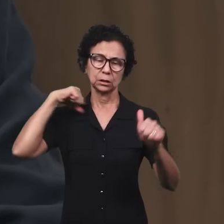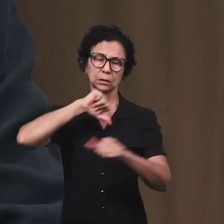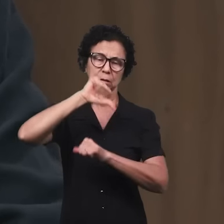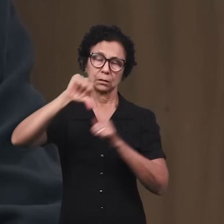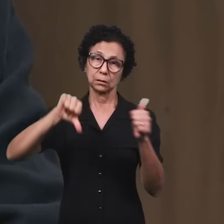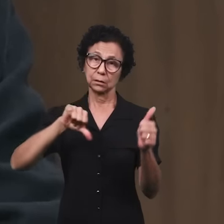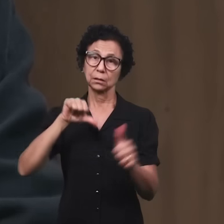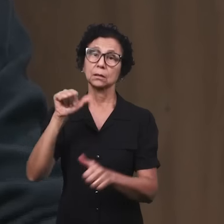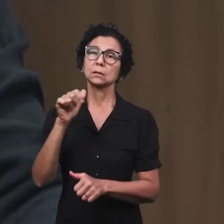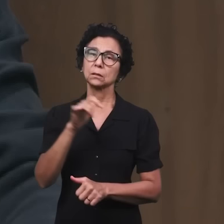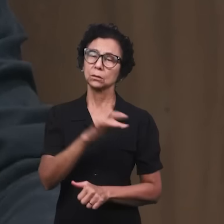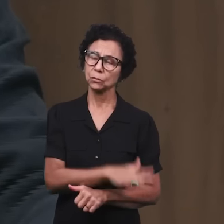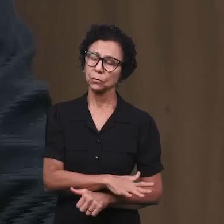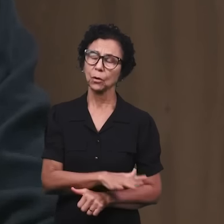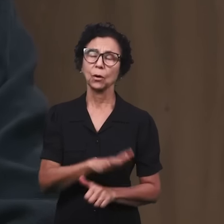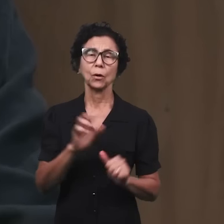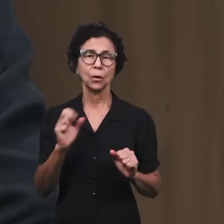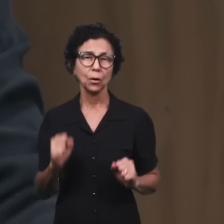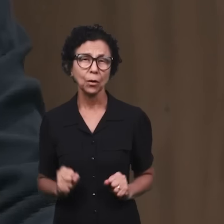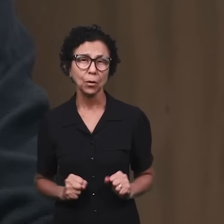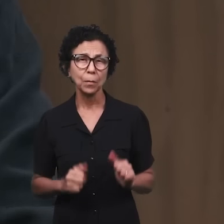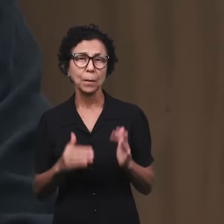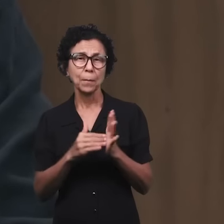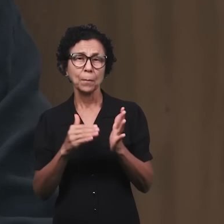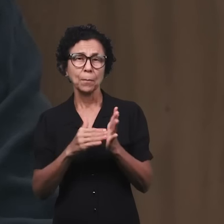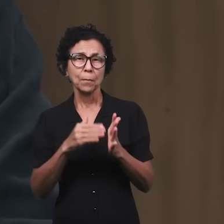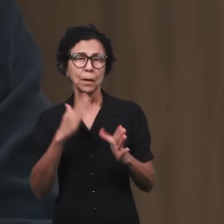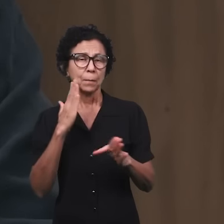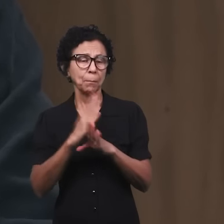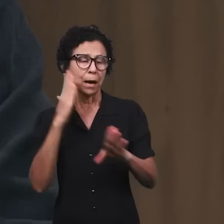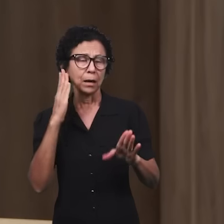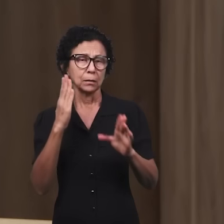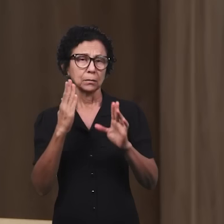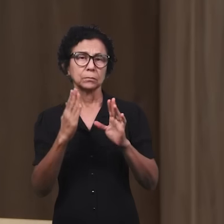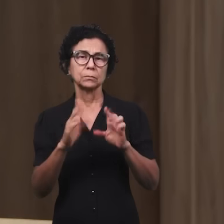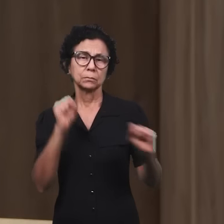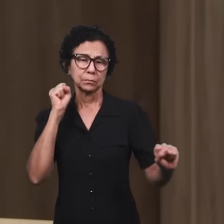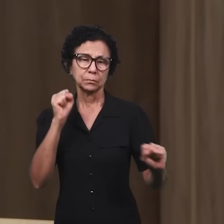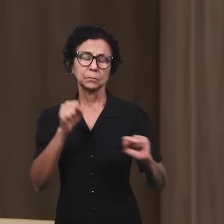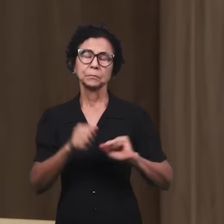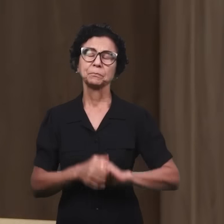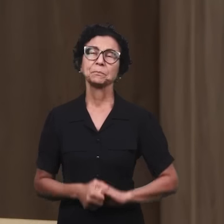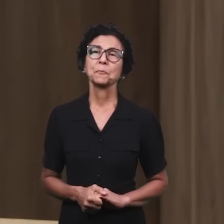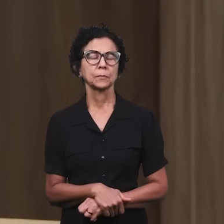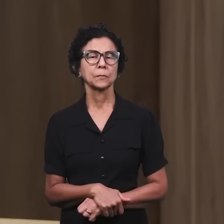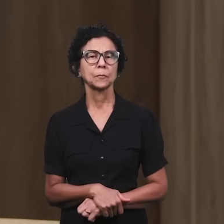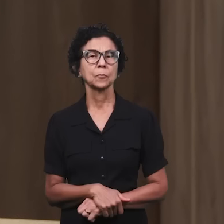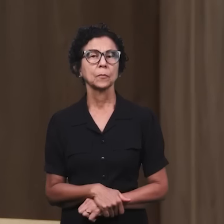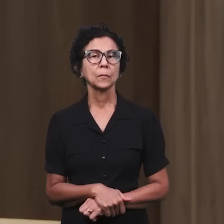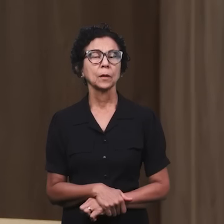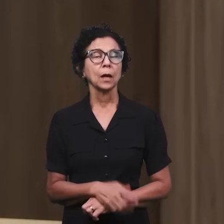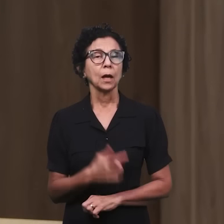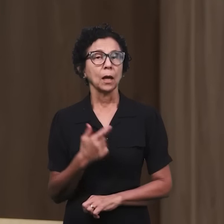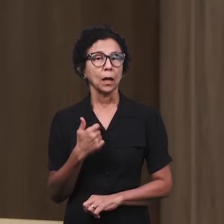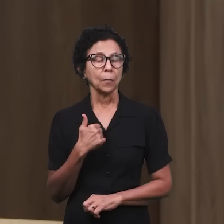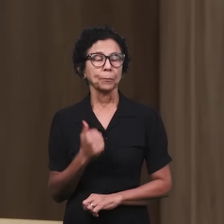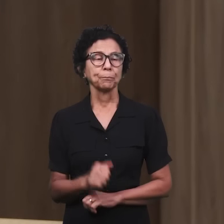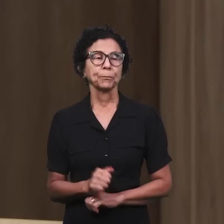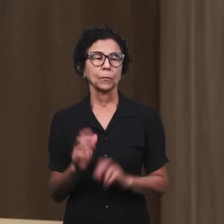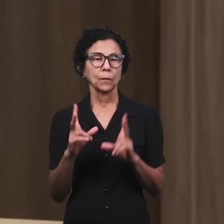homem, né? Para tocar e tirar os obstáculos, os padrões humanos. Eu vejo o toque aqui como a